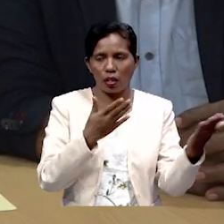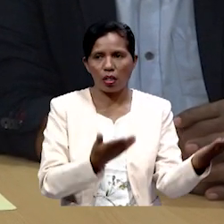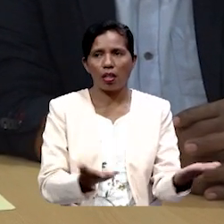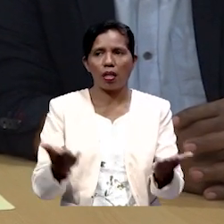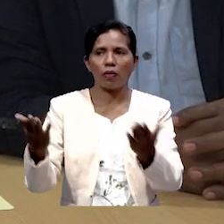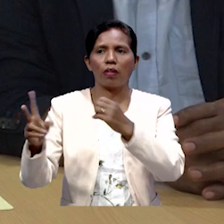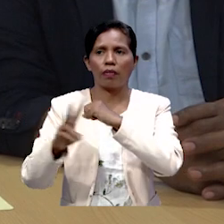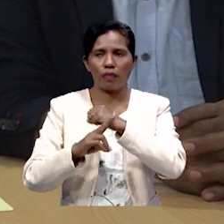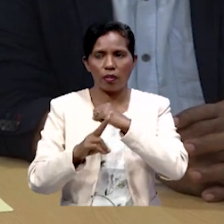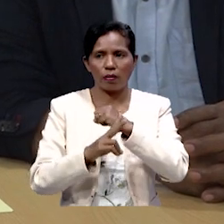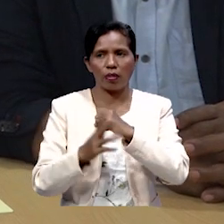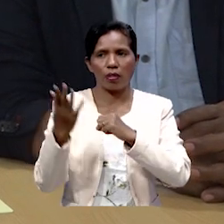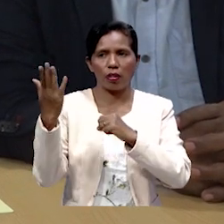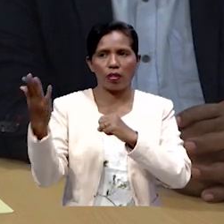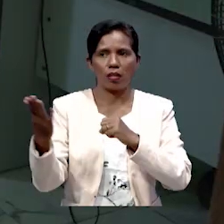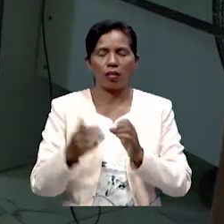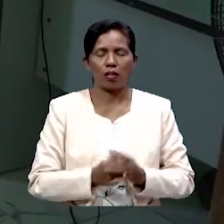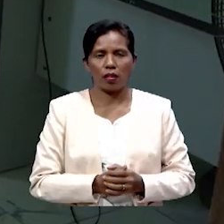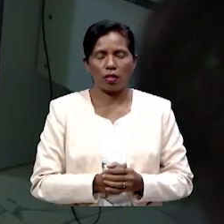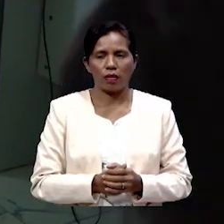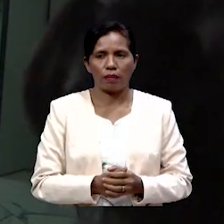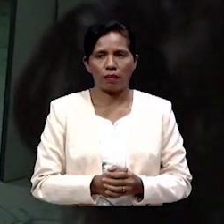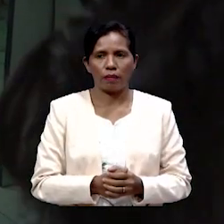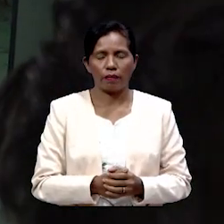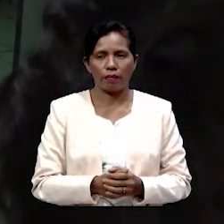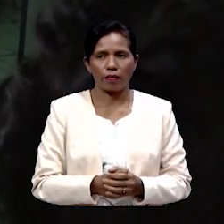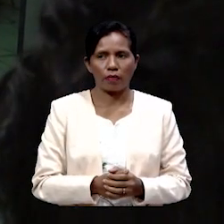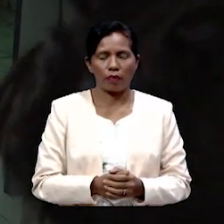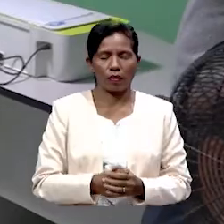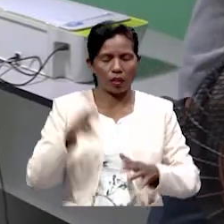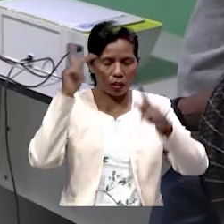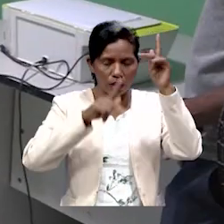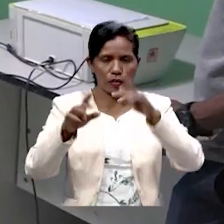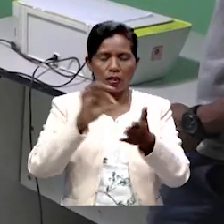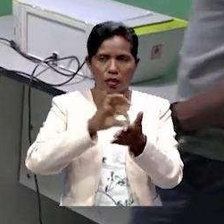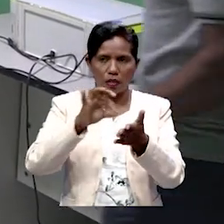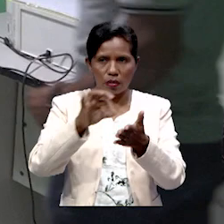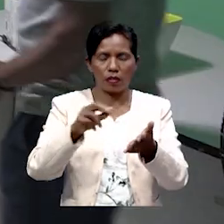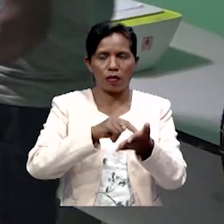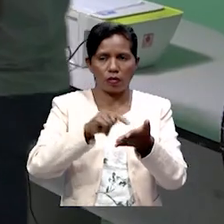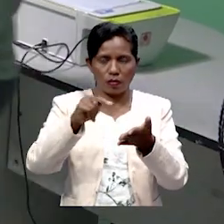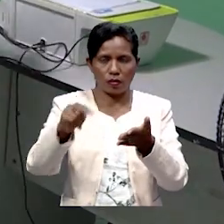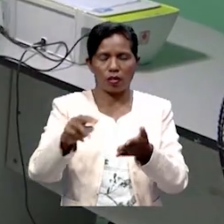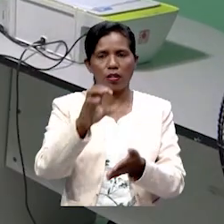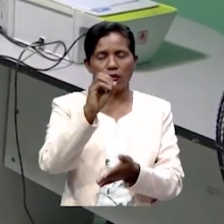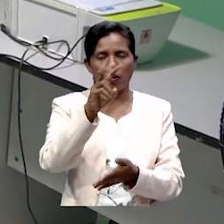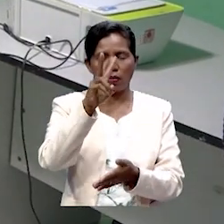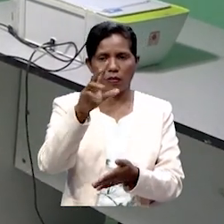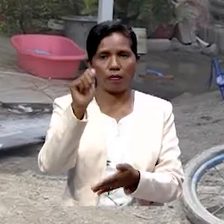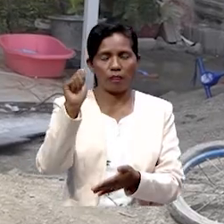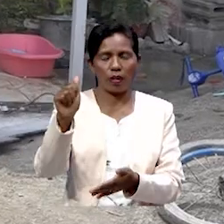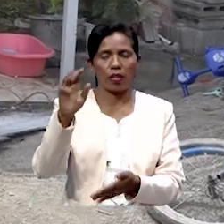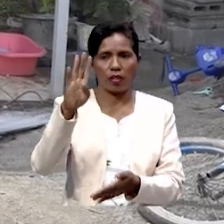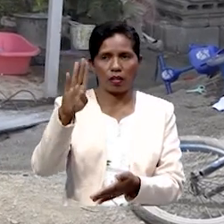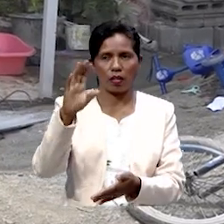vítima sira ne iha ela, Abu Dhabi. Enquanto caso refere, resista o número Kanuk 0 Rua Hatvalu